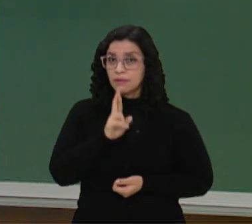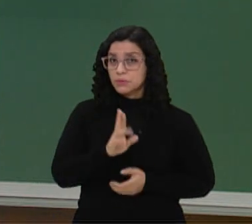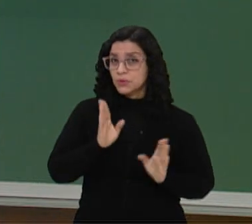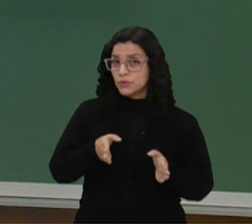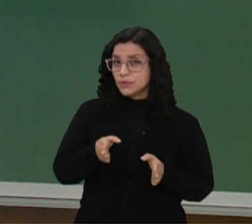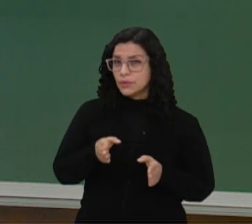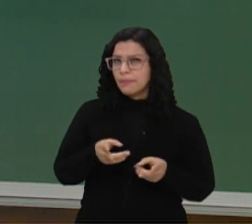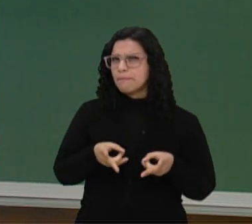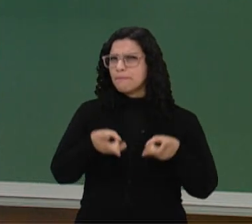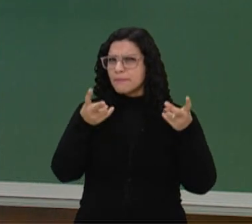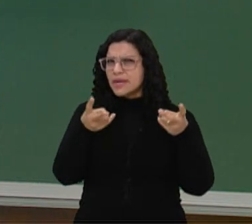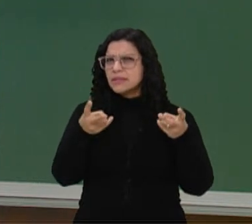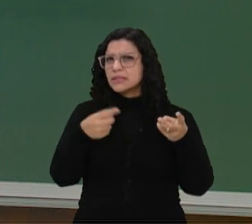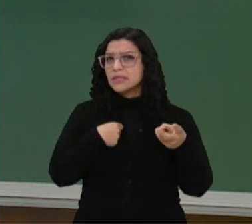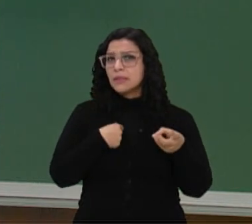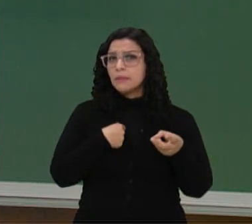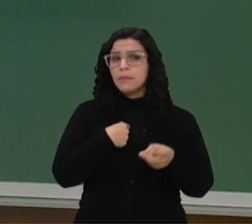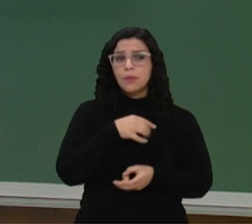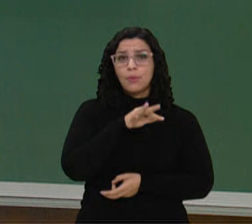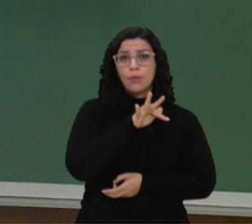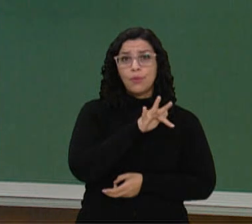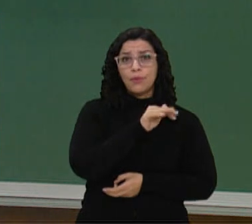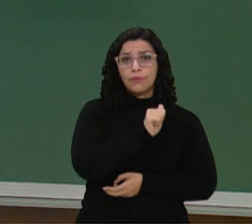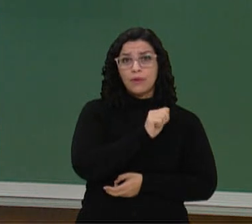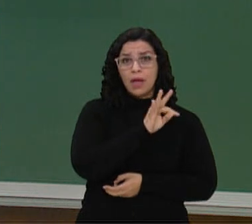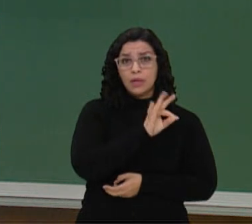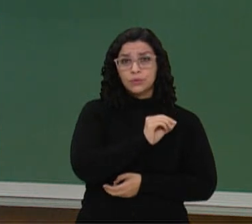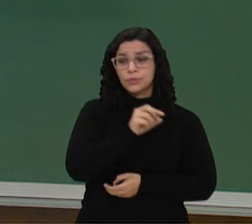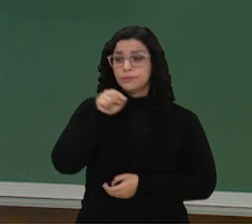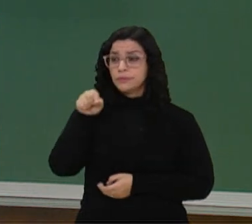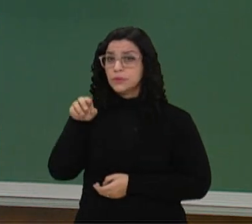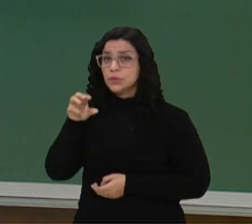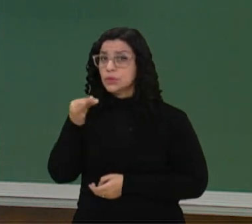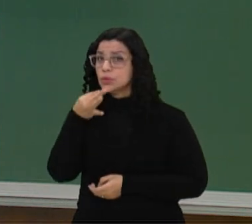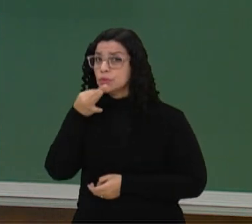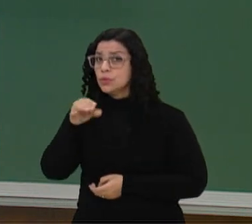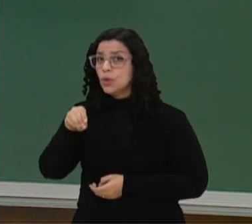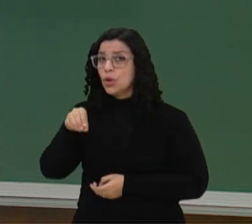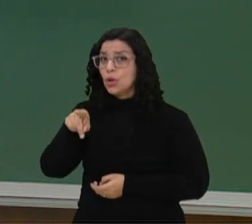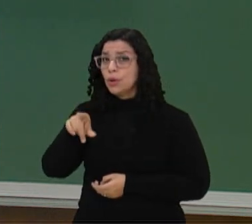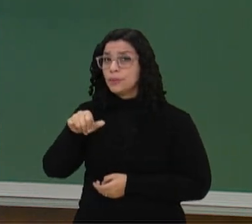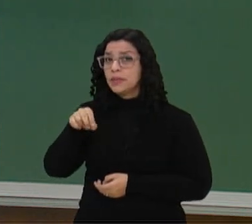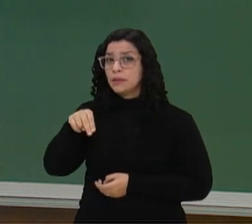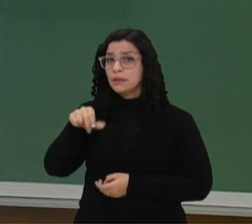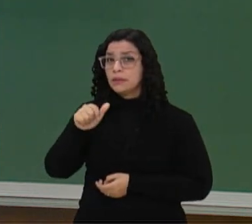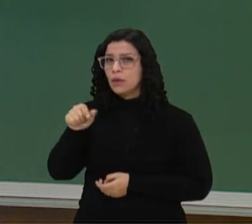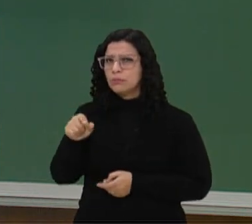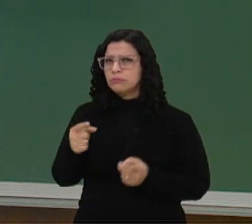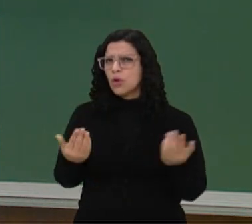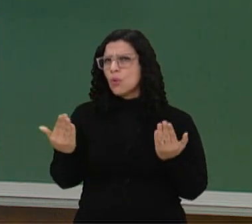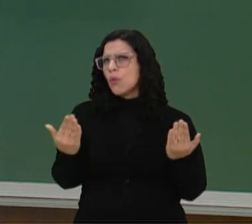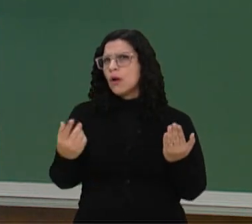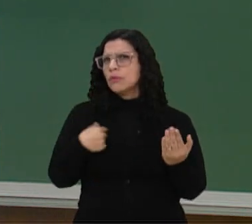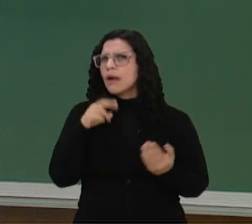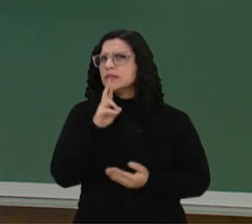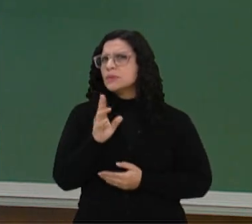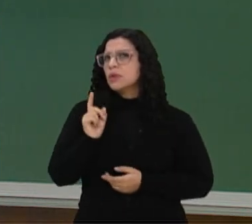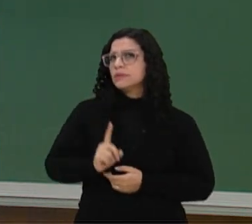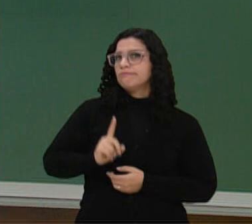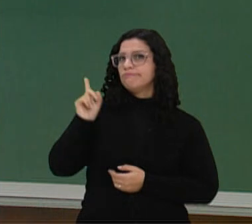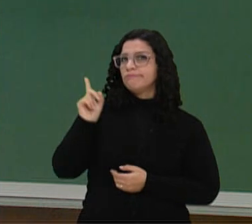Respondeu? Conseguiu identificar qual trecho é um fato e qual trecho é uma opinião? Então confira a sua resposta.